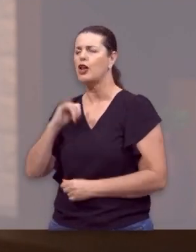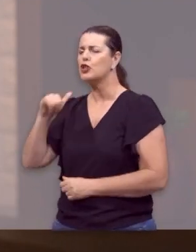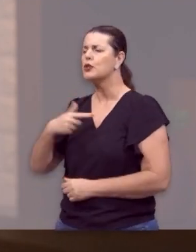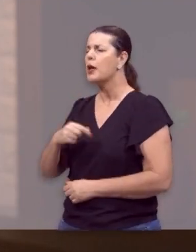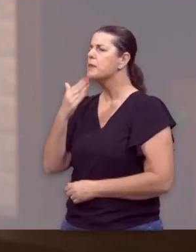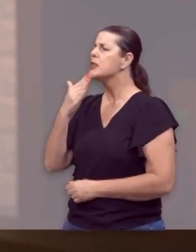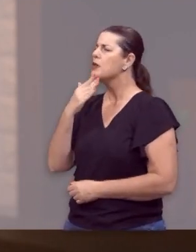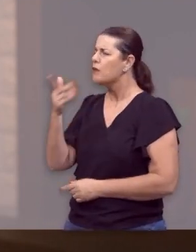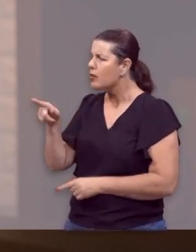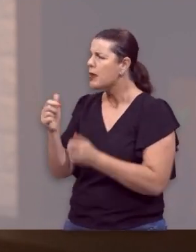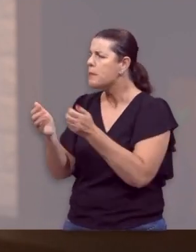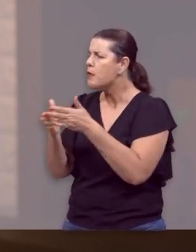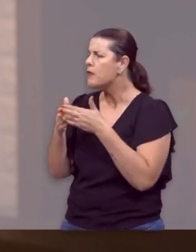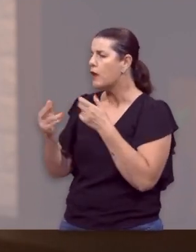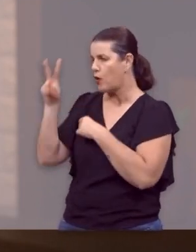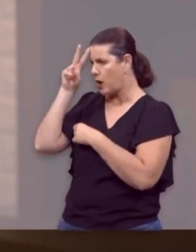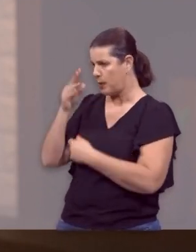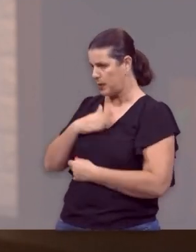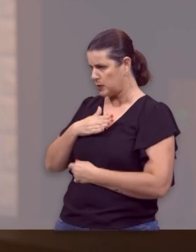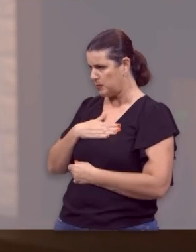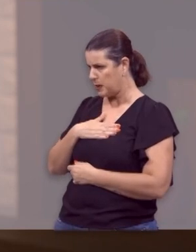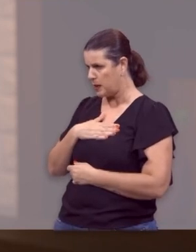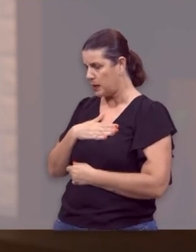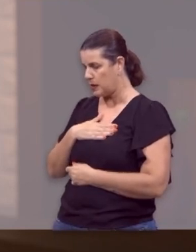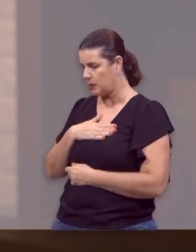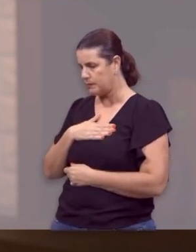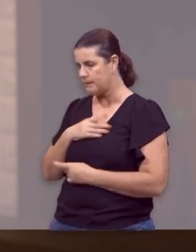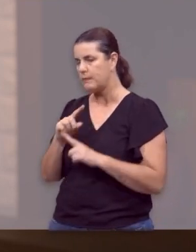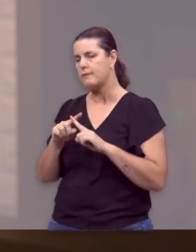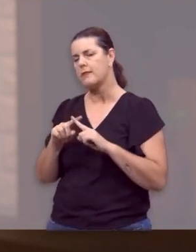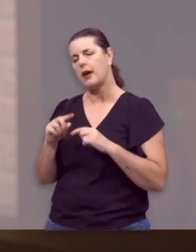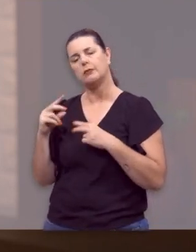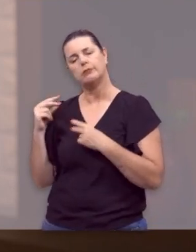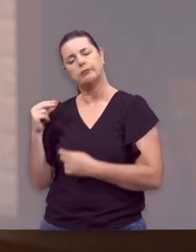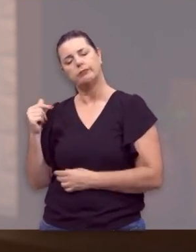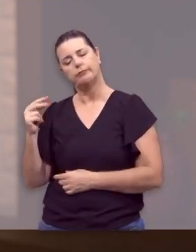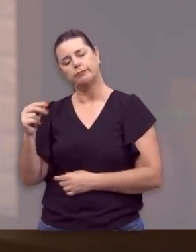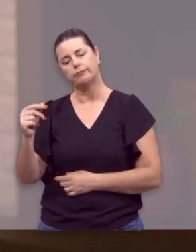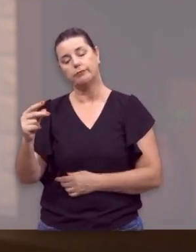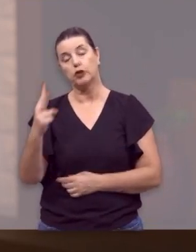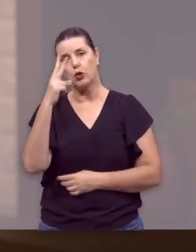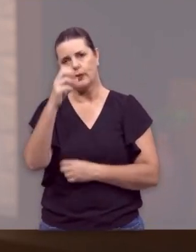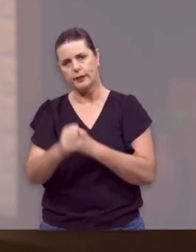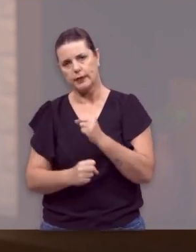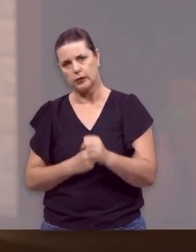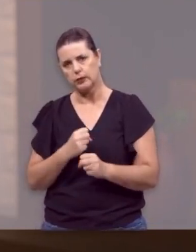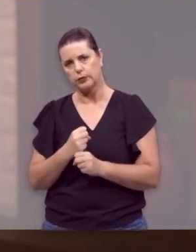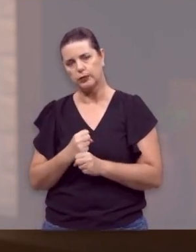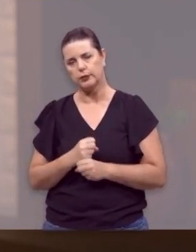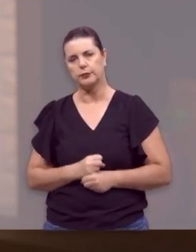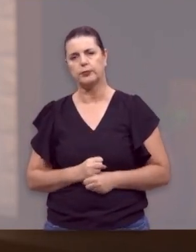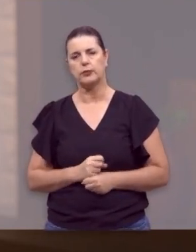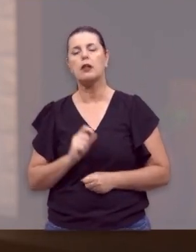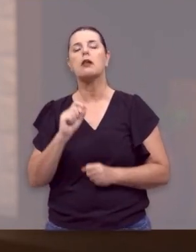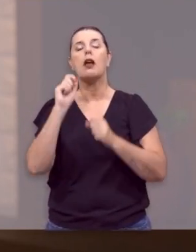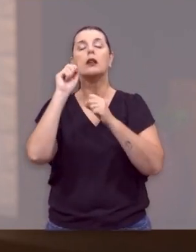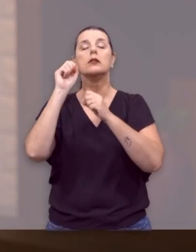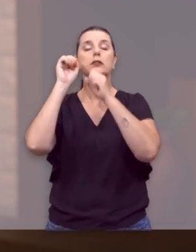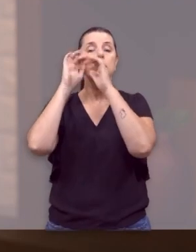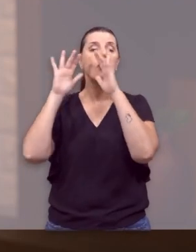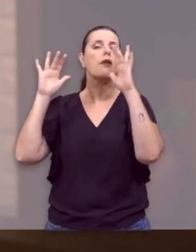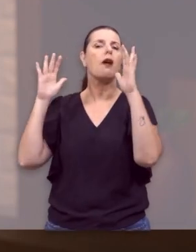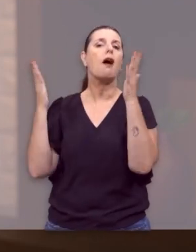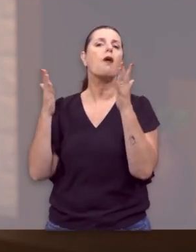dele. Mas o copeiro esqueceu-se de José na prisão, passaram-se mais 2 anos. Então quem sonha agora